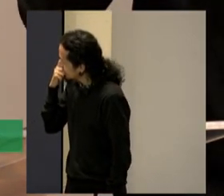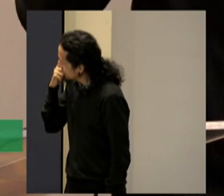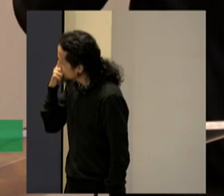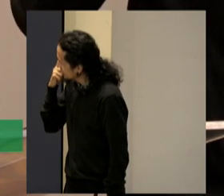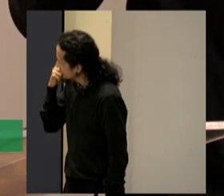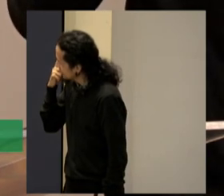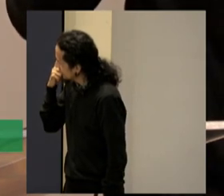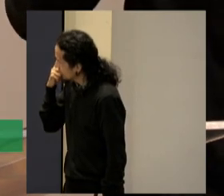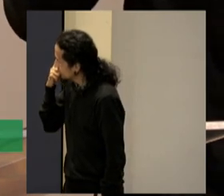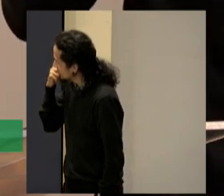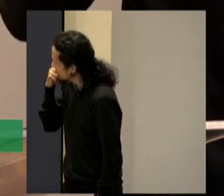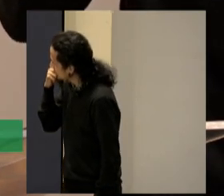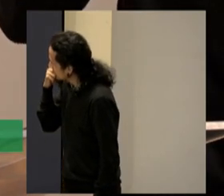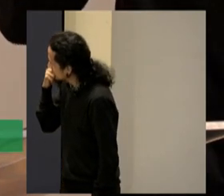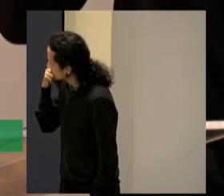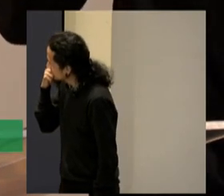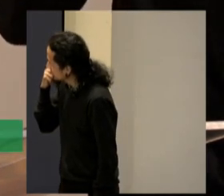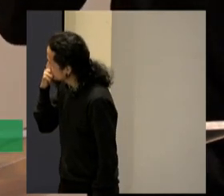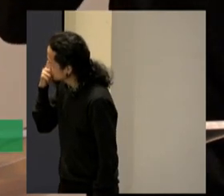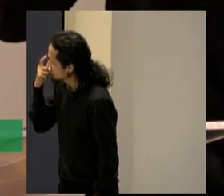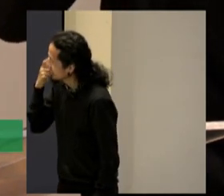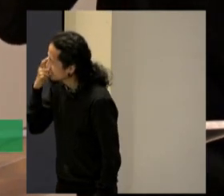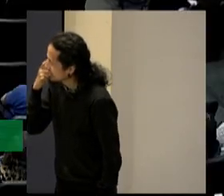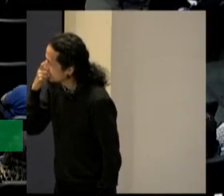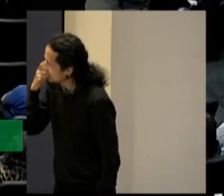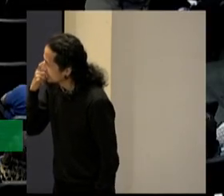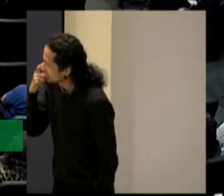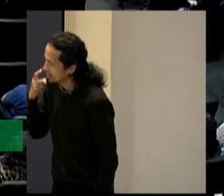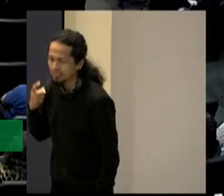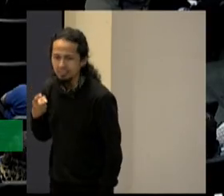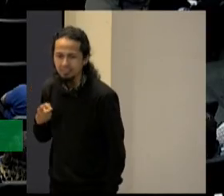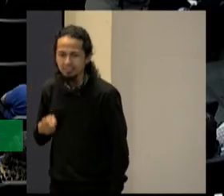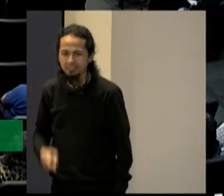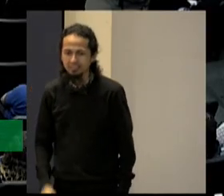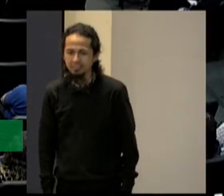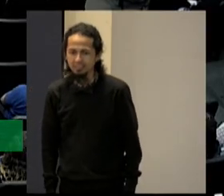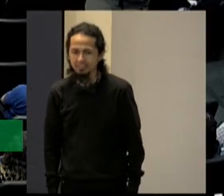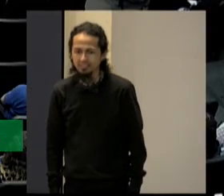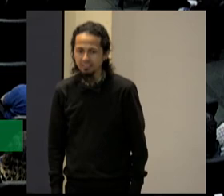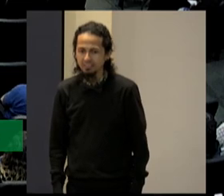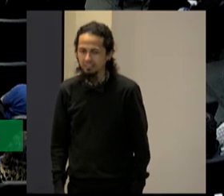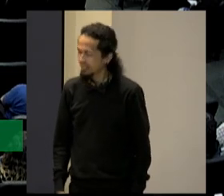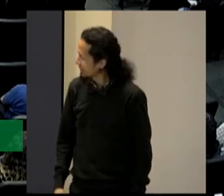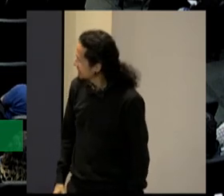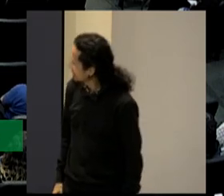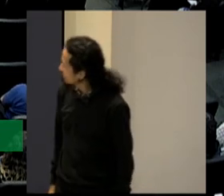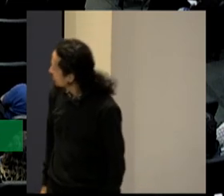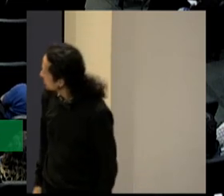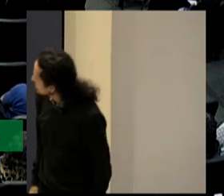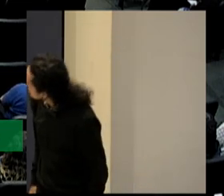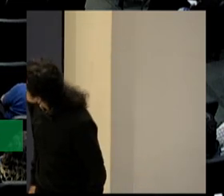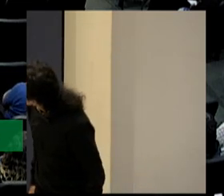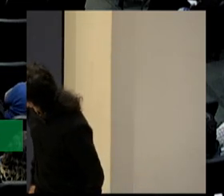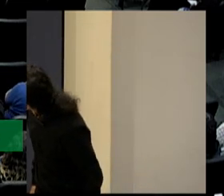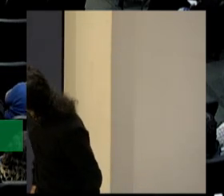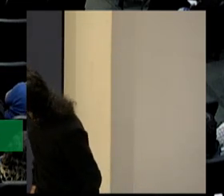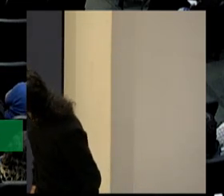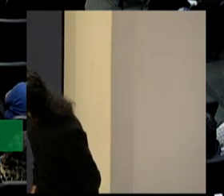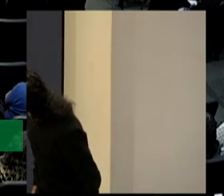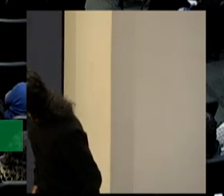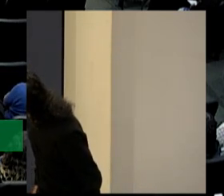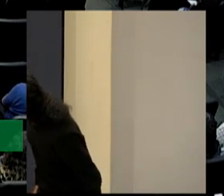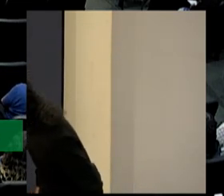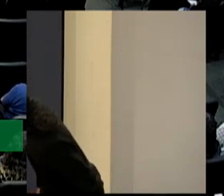Qual é a sua mão destra? Você é destra ou canhota? Aqui. Então, assim. Aqui? É da sua mão finha.